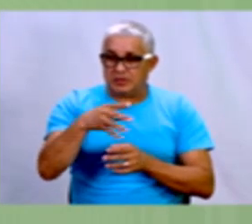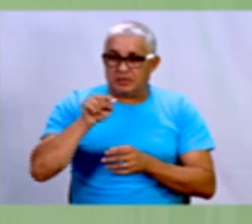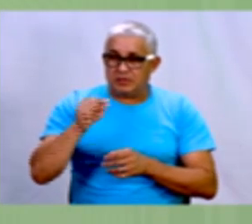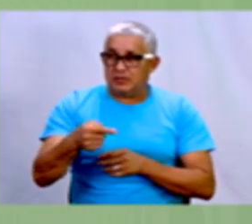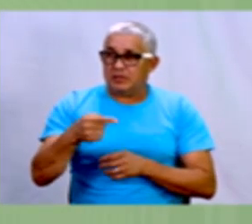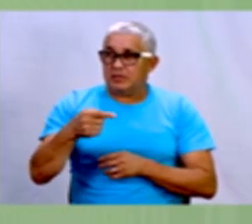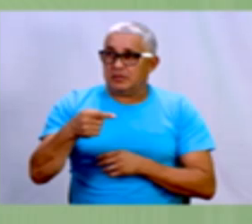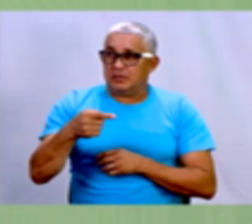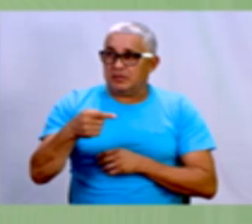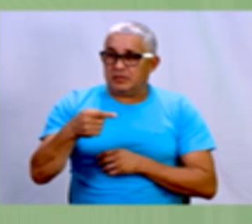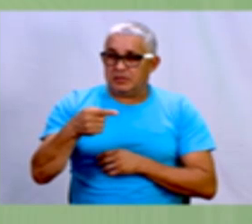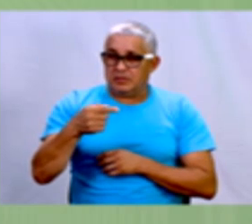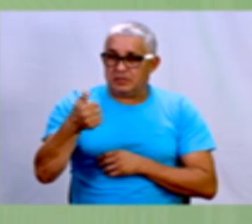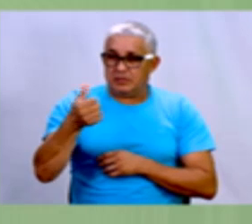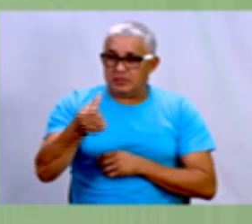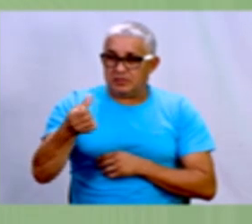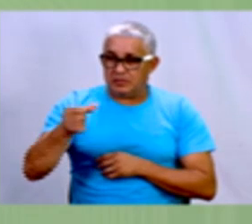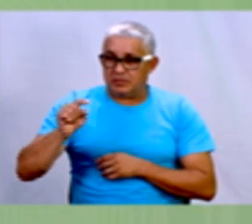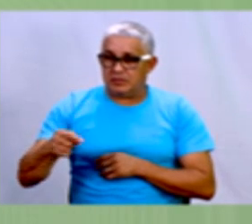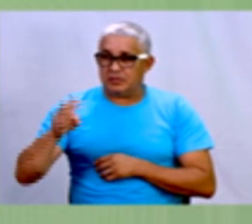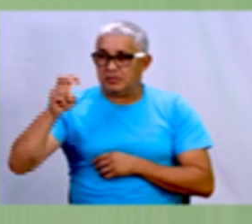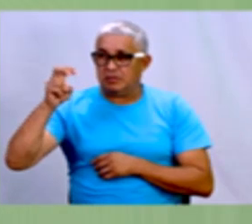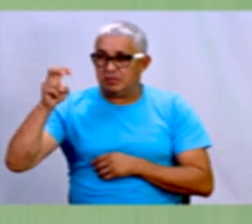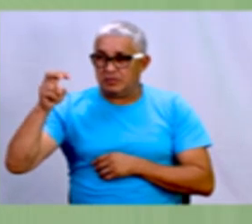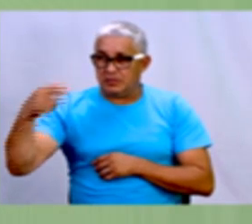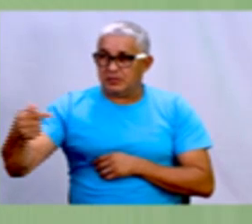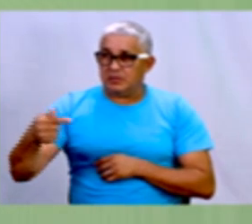24.166,57? Então, a gente vai encontrar